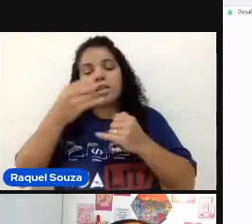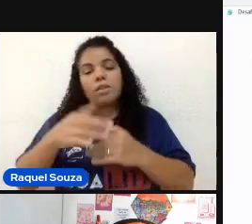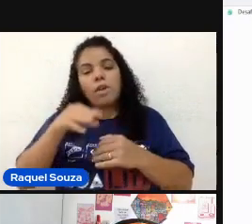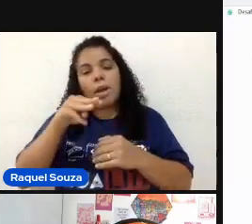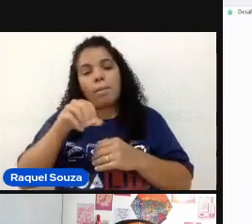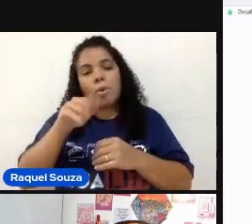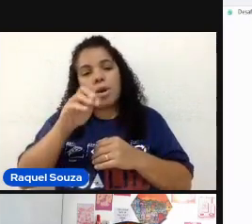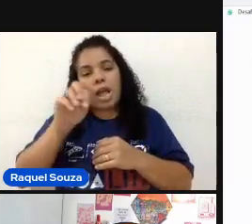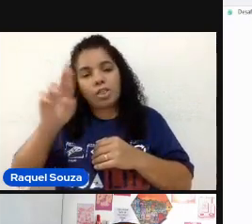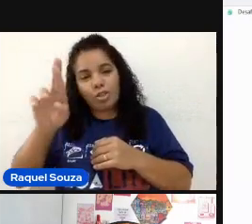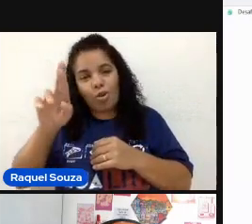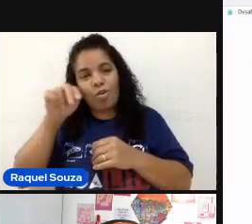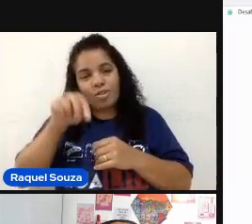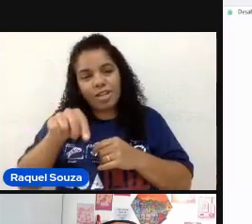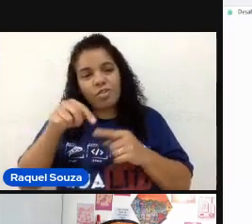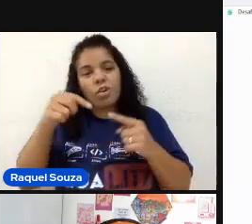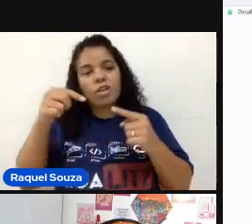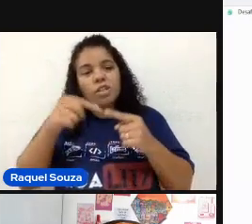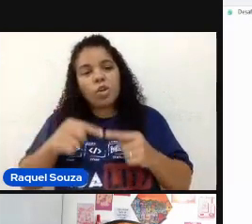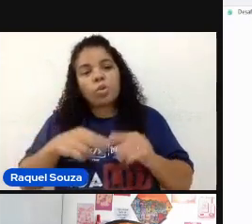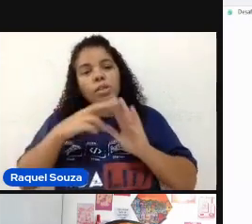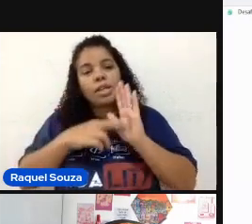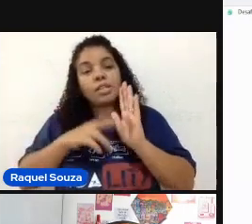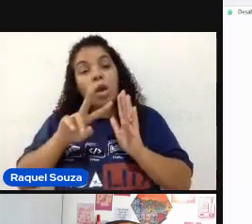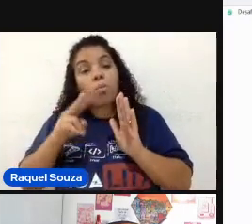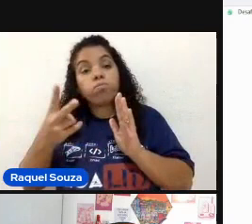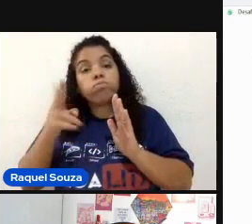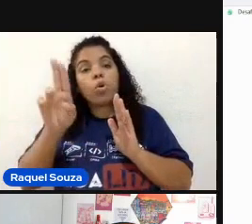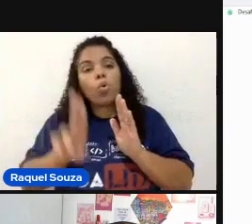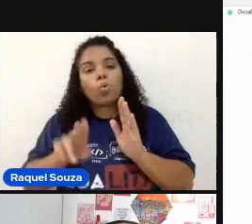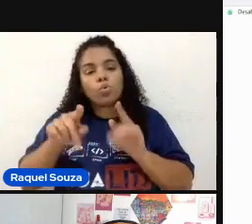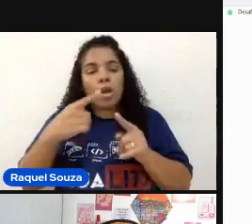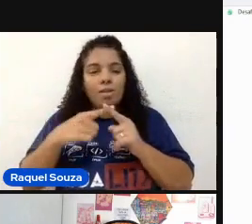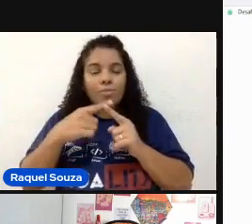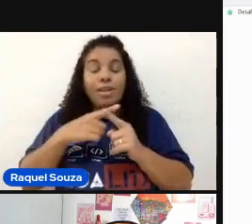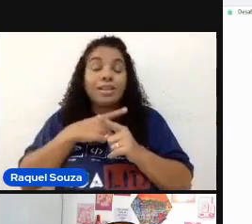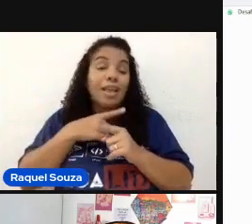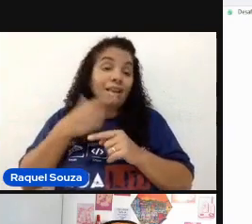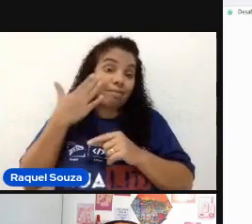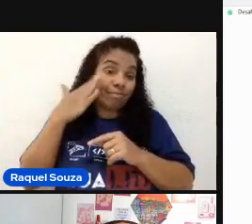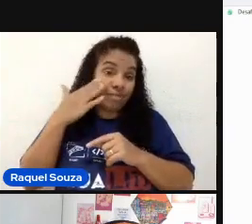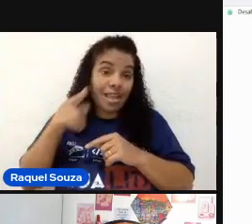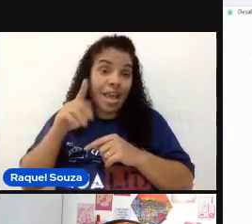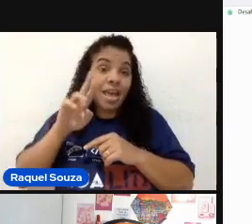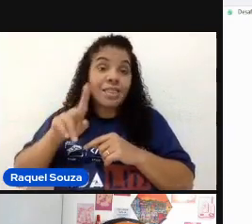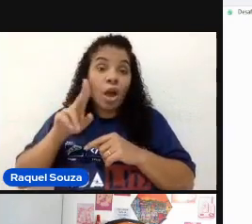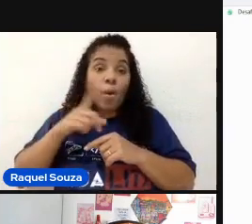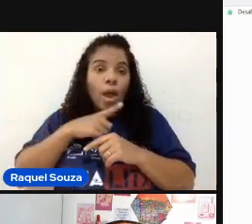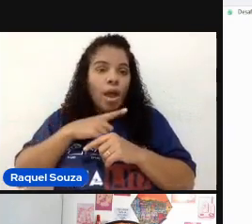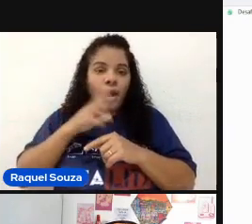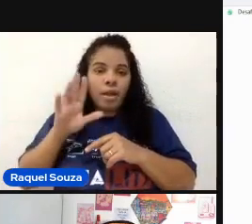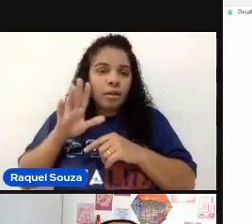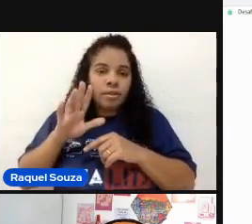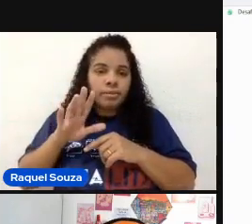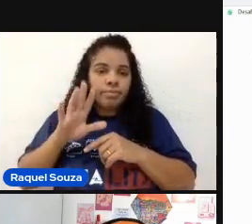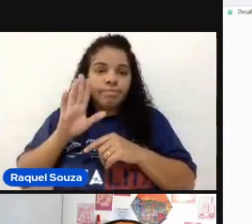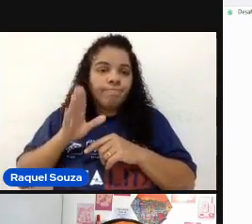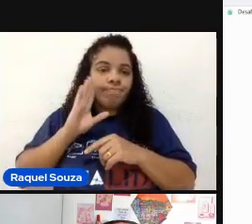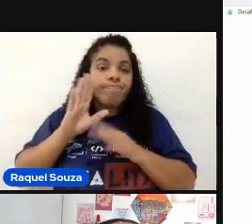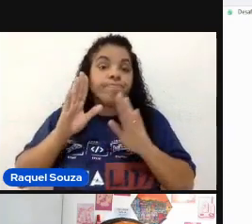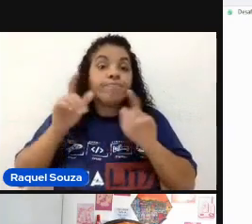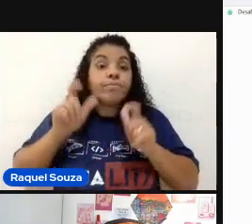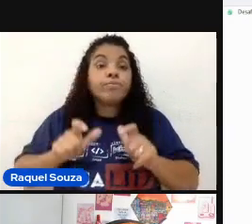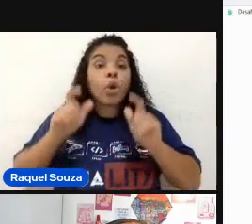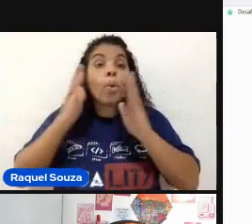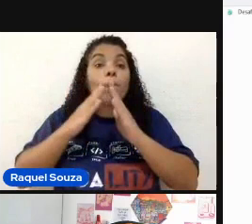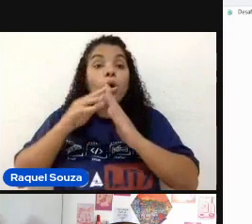foi segundo o requisito, a gente já trocaria por usuário, porque a gente tem que entender que não é basicamente, é majoritariamente um morador que